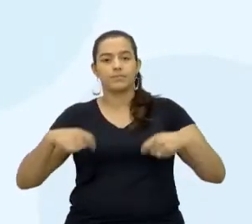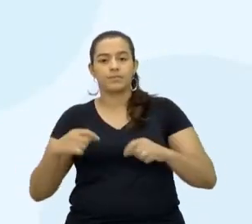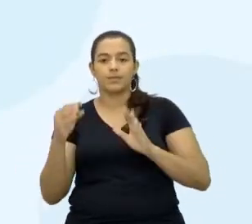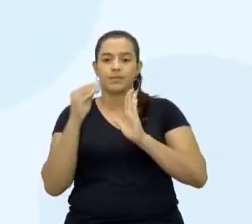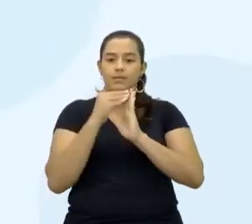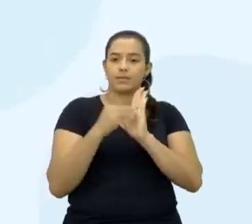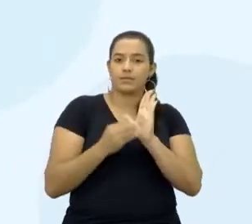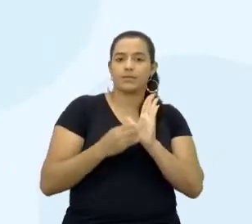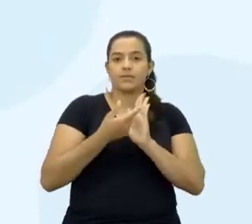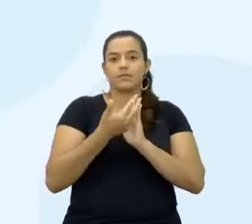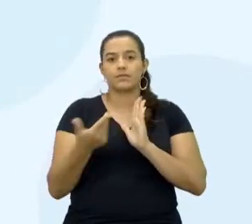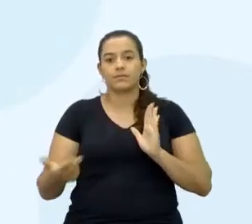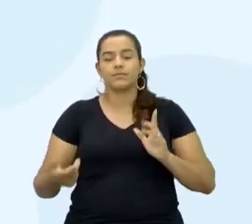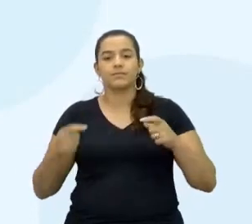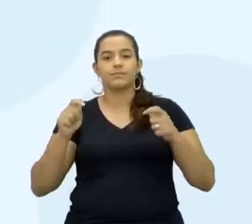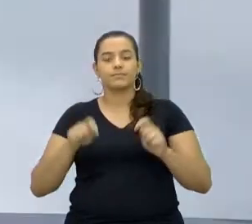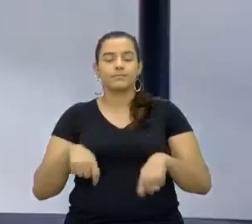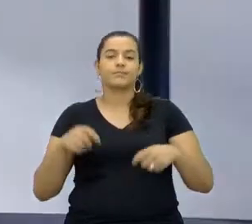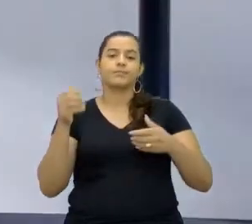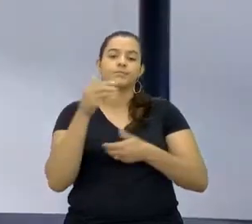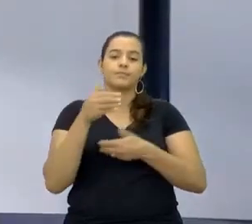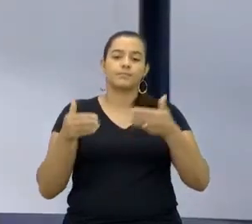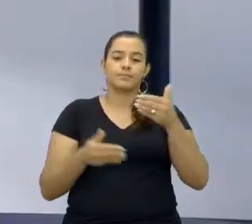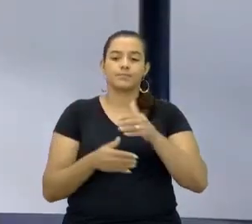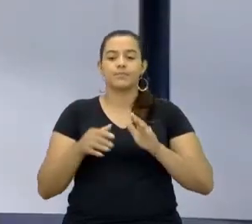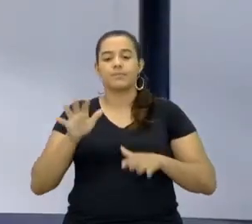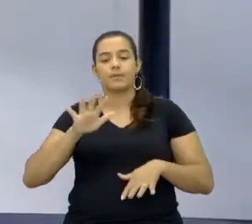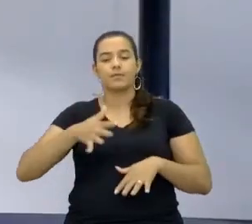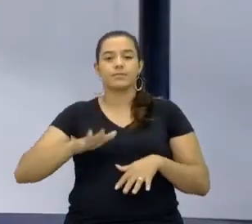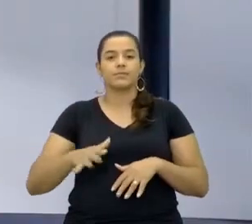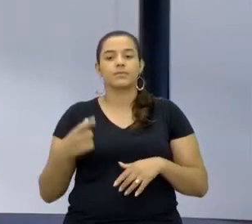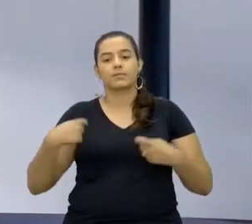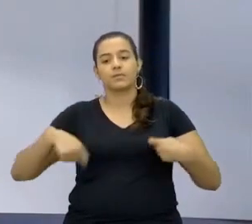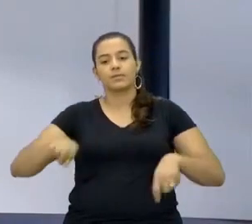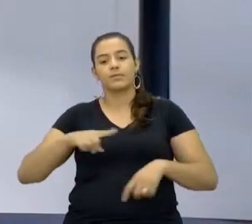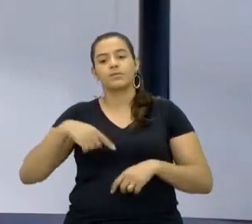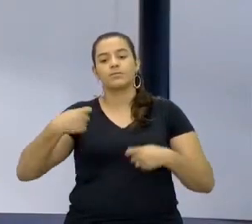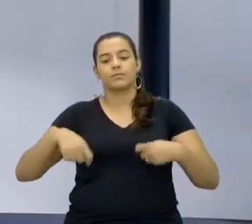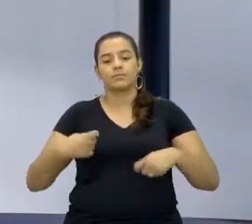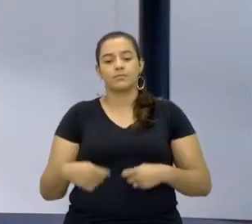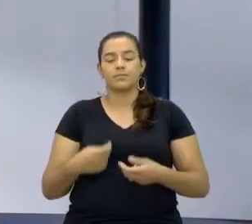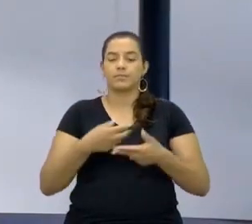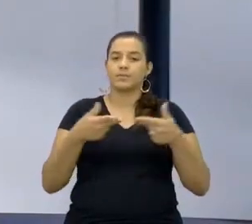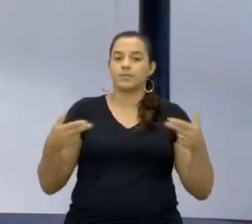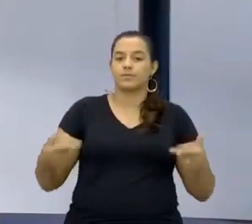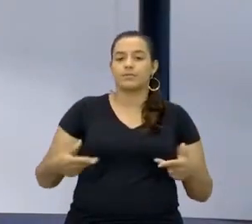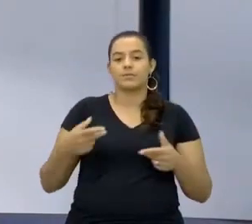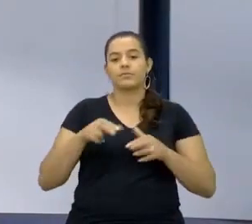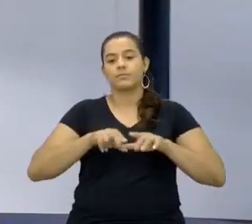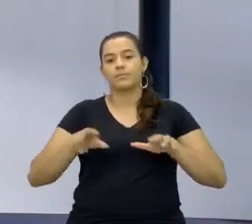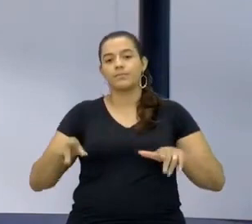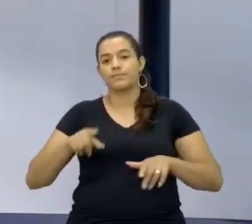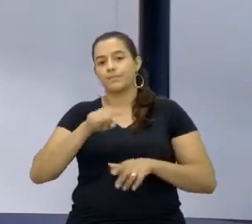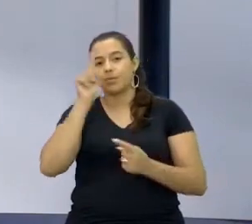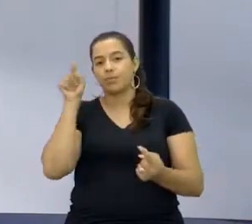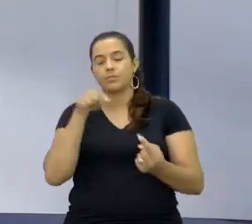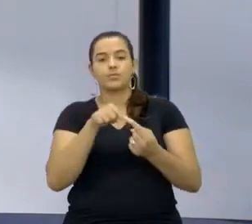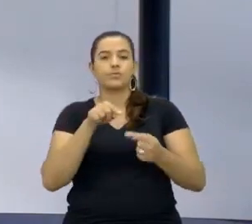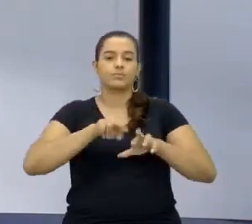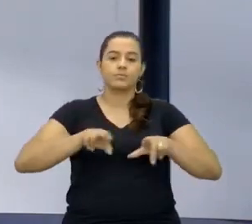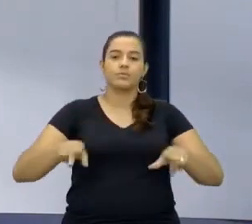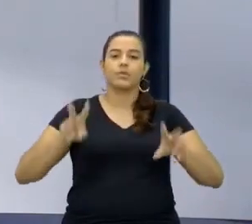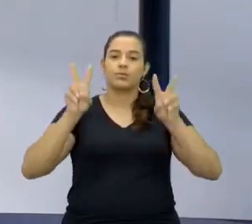as coisas. Eu deixei nos slides para vocês mais ou menos as coisas que a gente precisa, né? Materiais, procedimentos, objetivos,